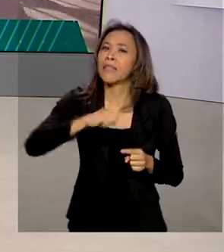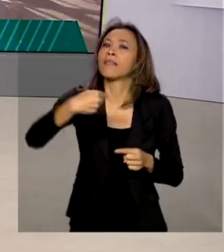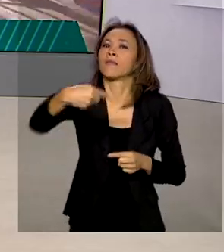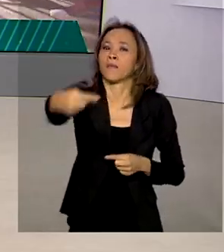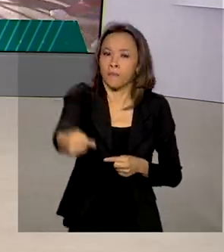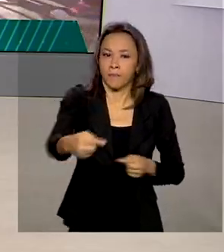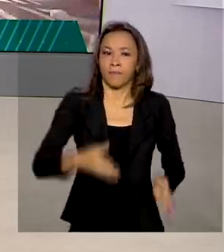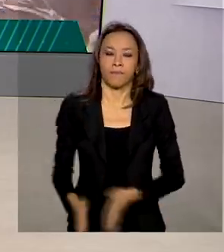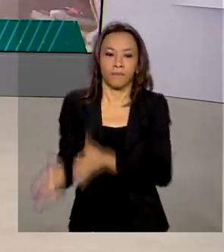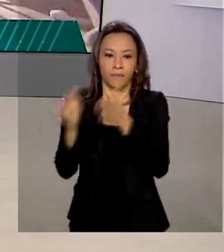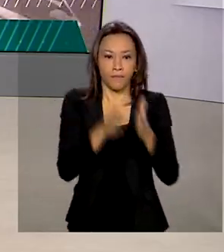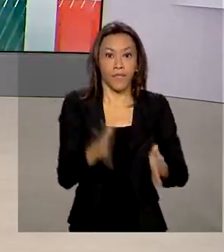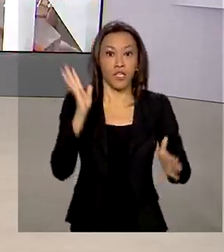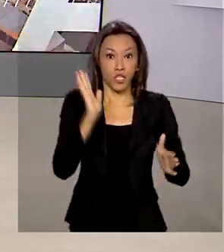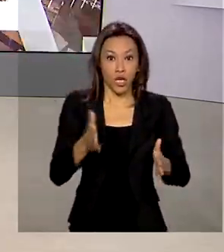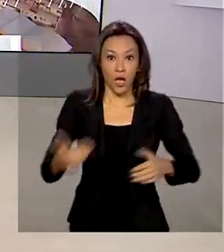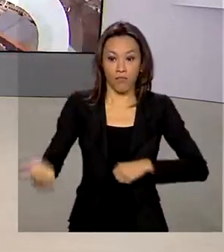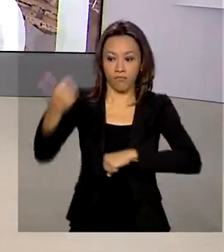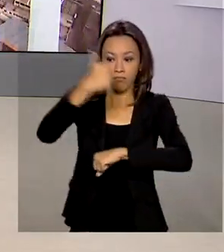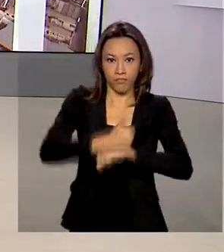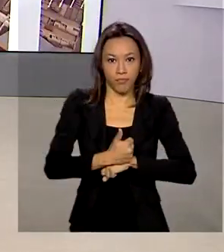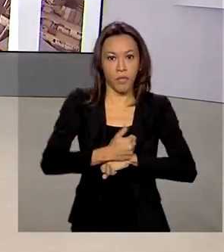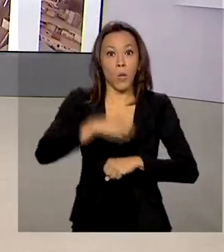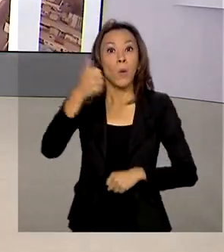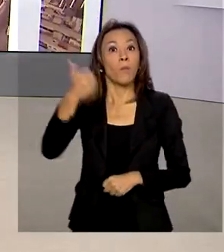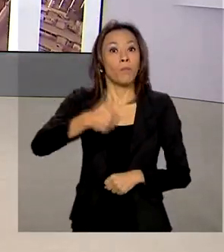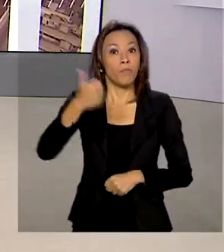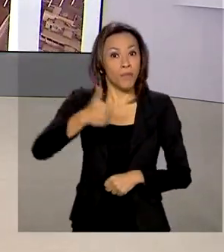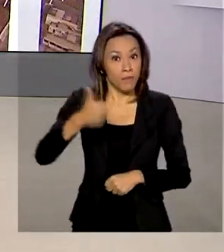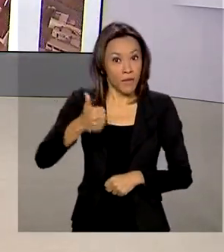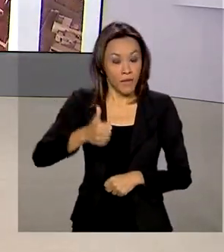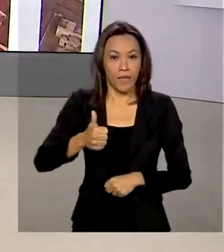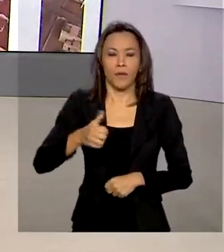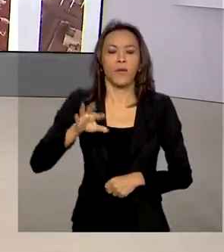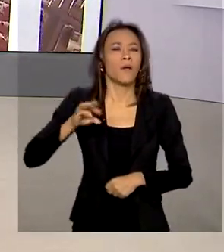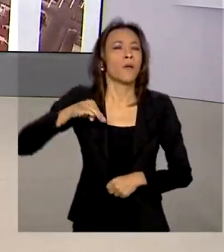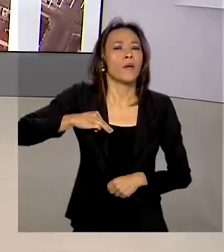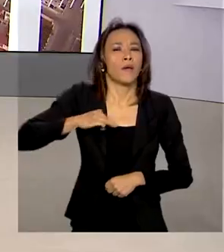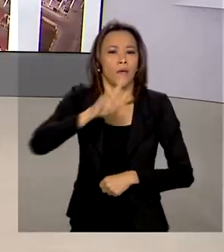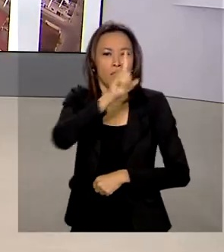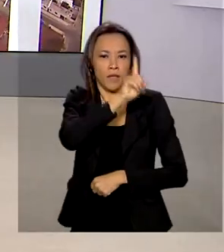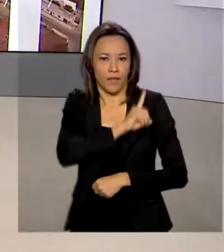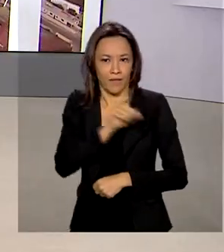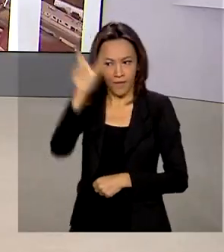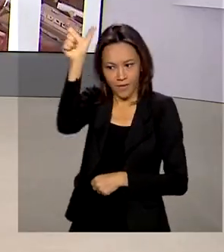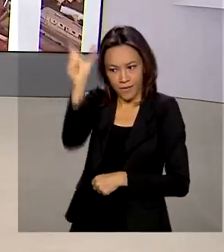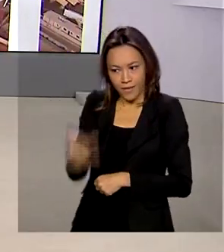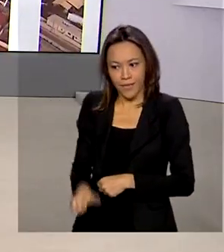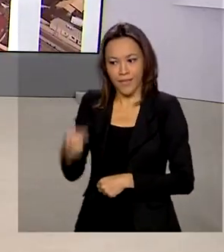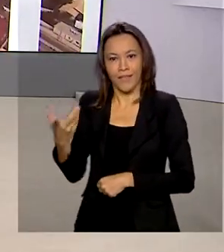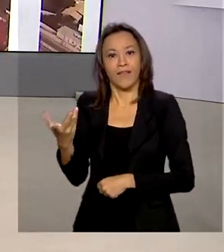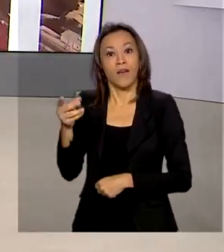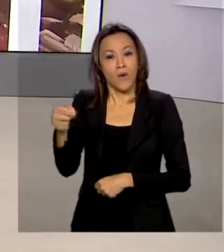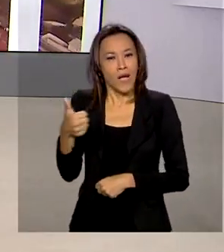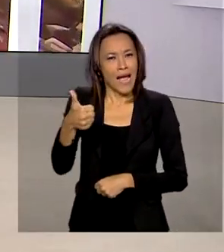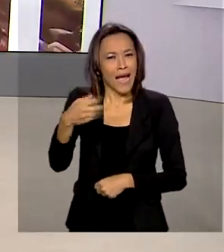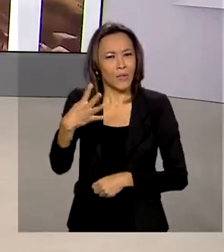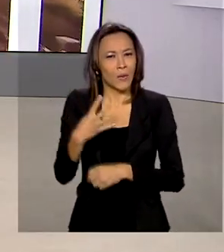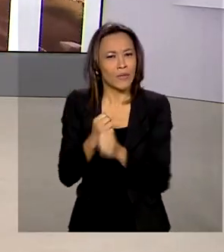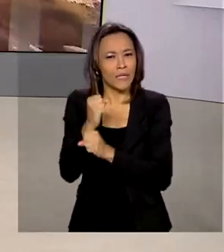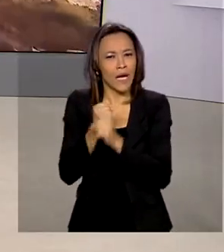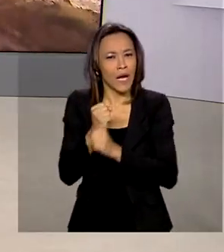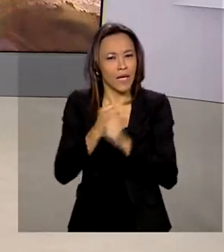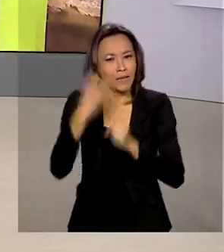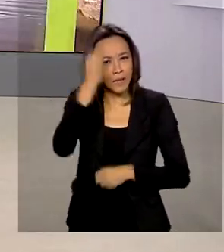já tomou posse o novo defensor público-geral Federal Daniel de Macedo Alves Pereira atua há 14 anos na